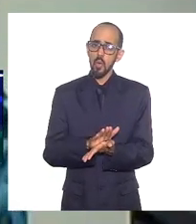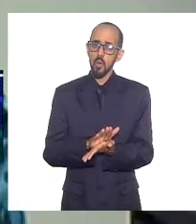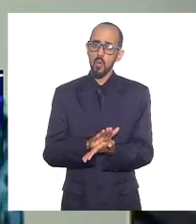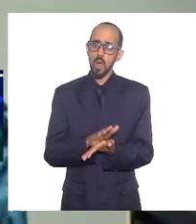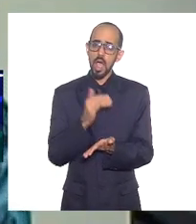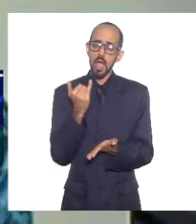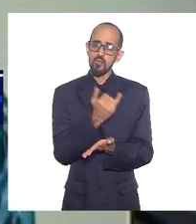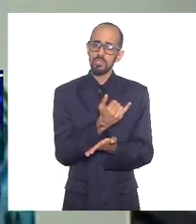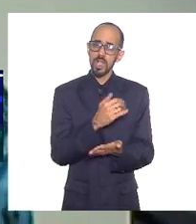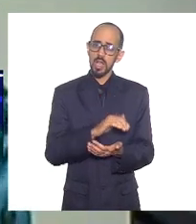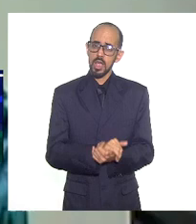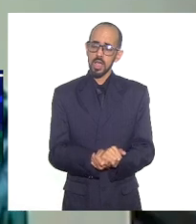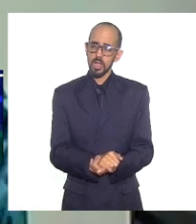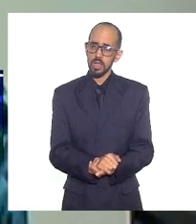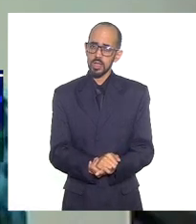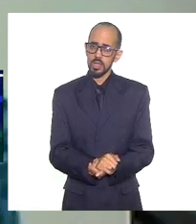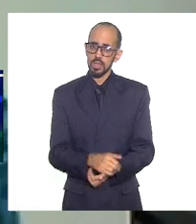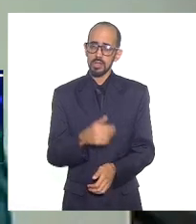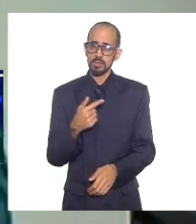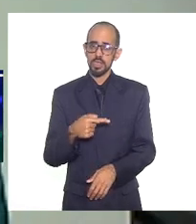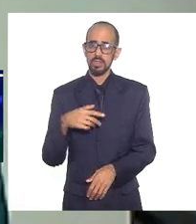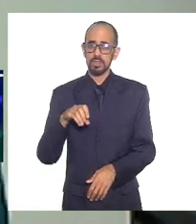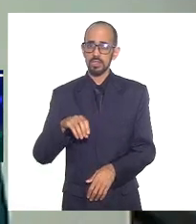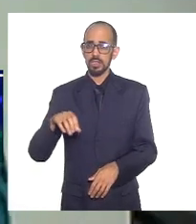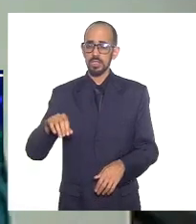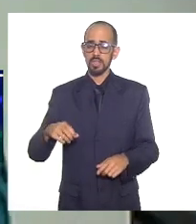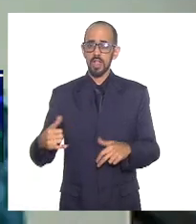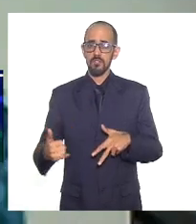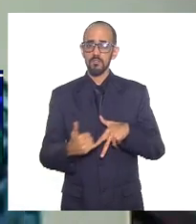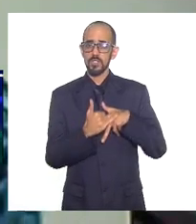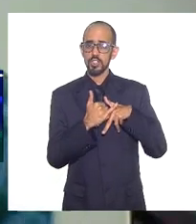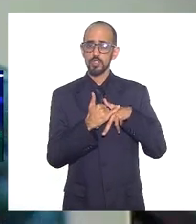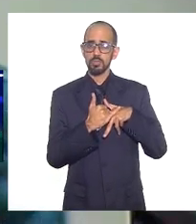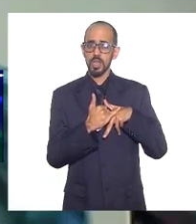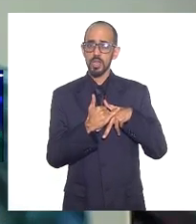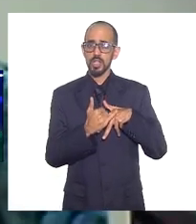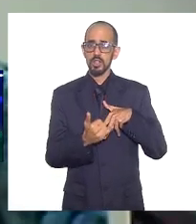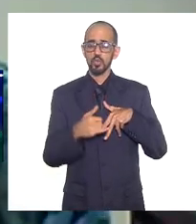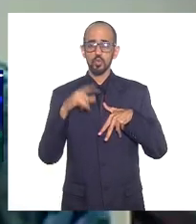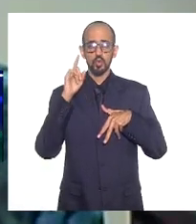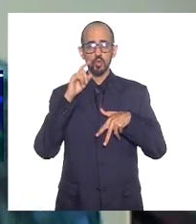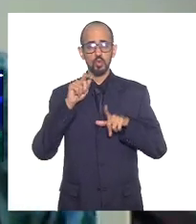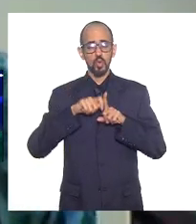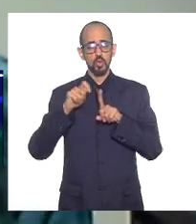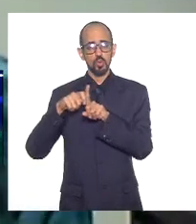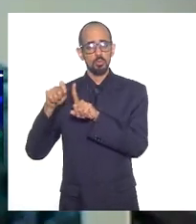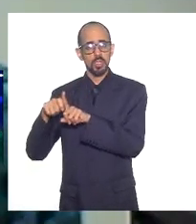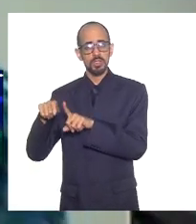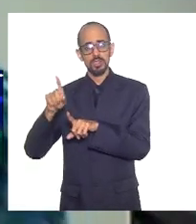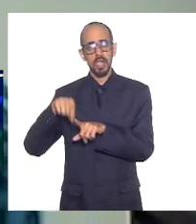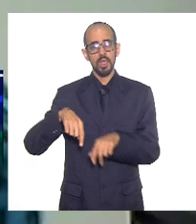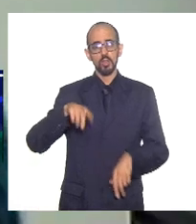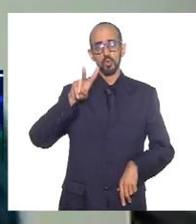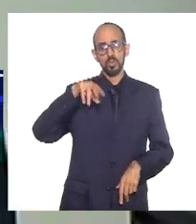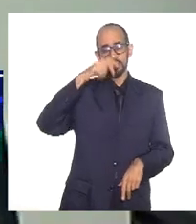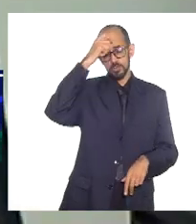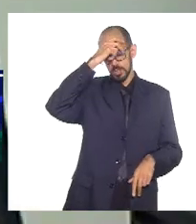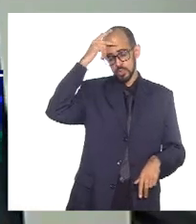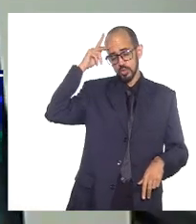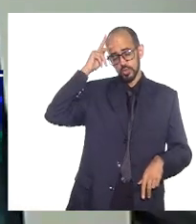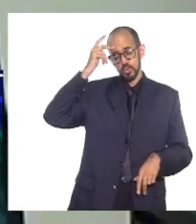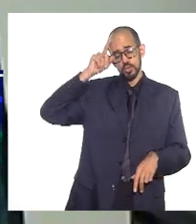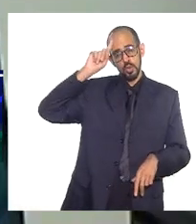que dá um número de 70 vítimas por mês, isso quer dizer 2 pessoas por dia em cada